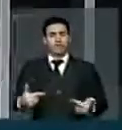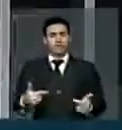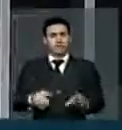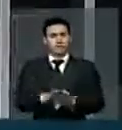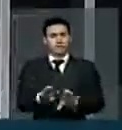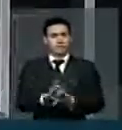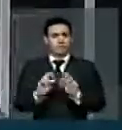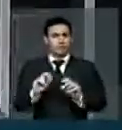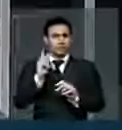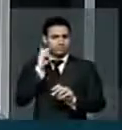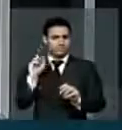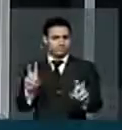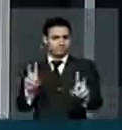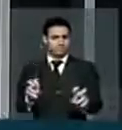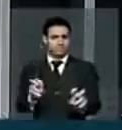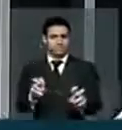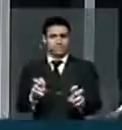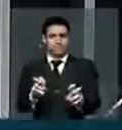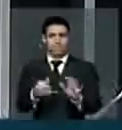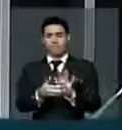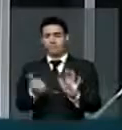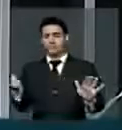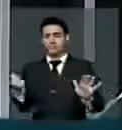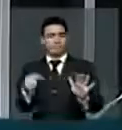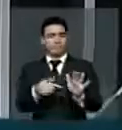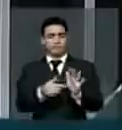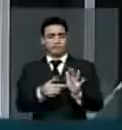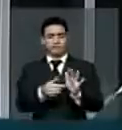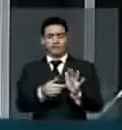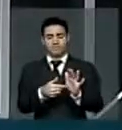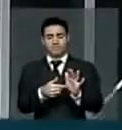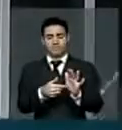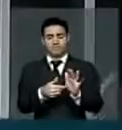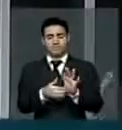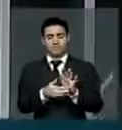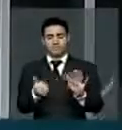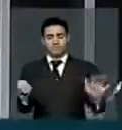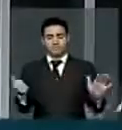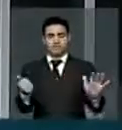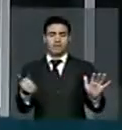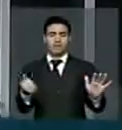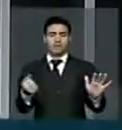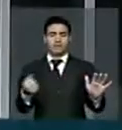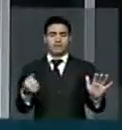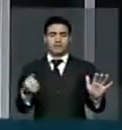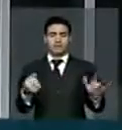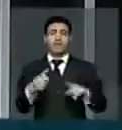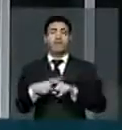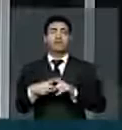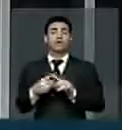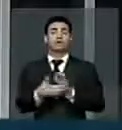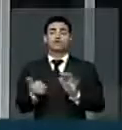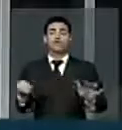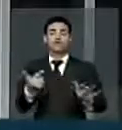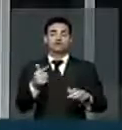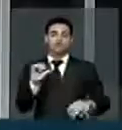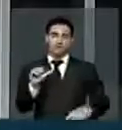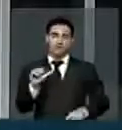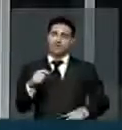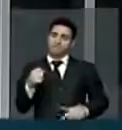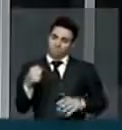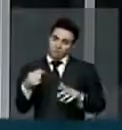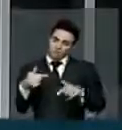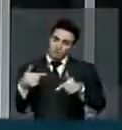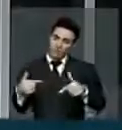aqui, pela questão da derrubada da emenda, a derrubada do veto à emenda 29. Como já disse